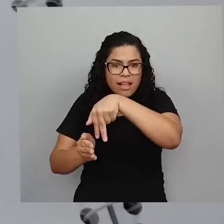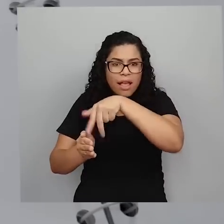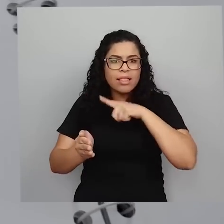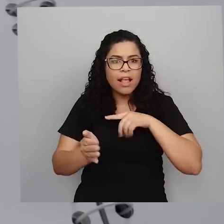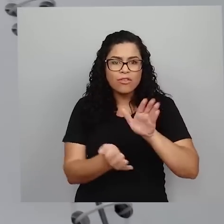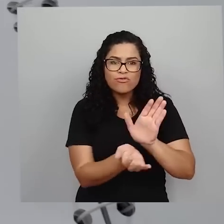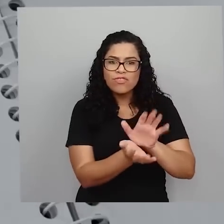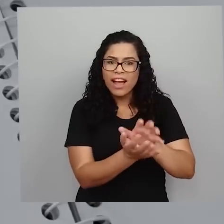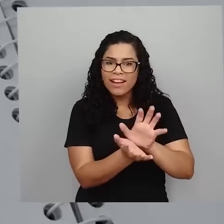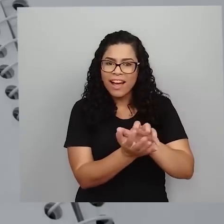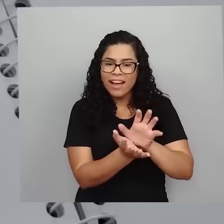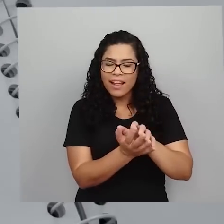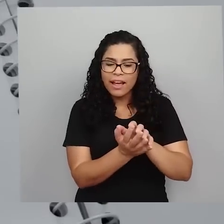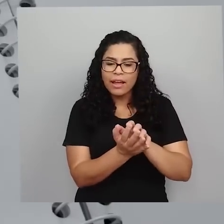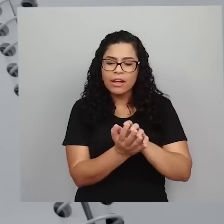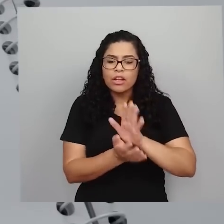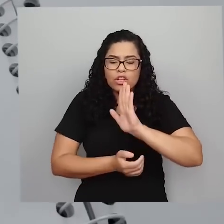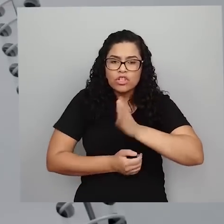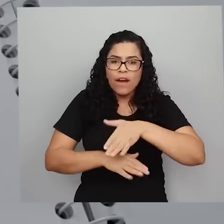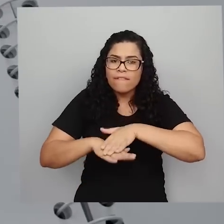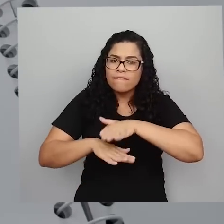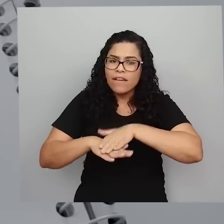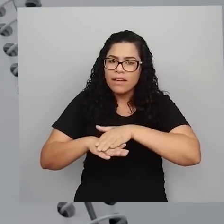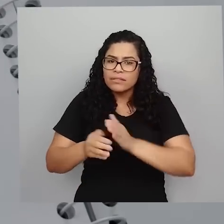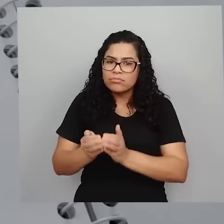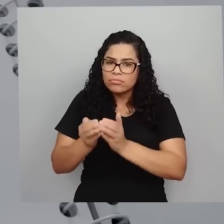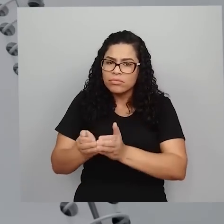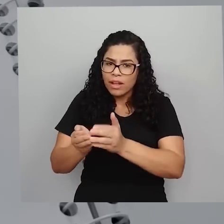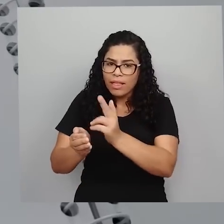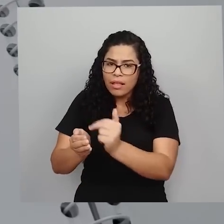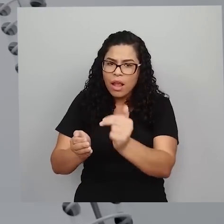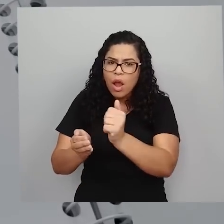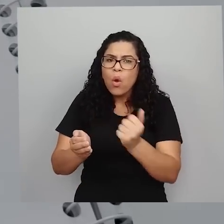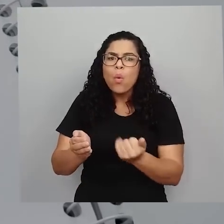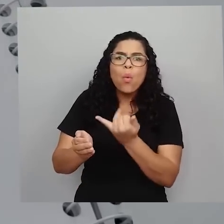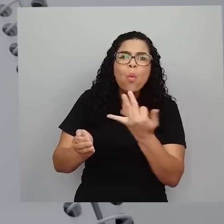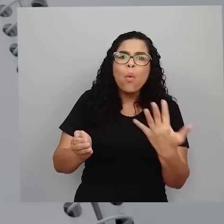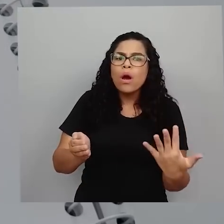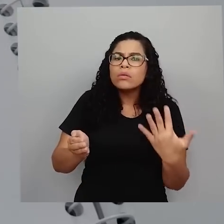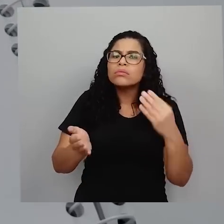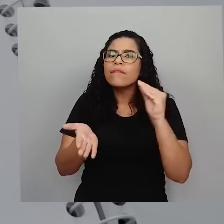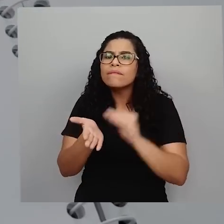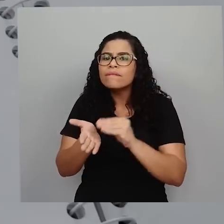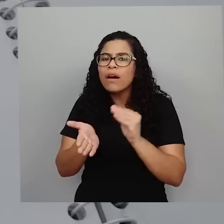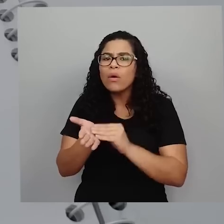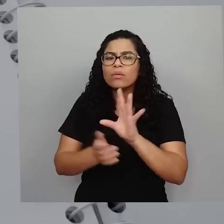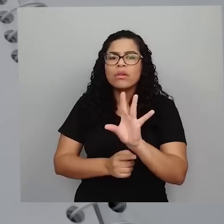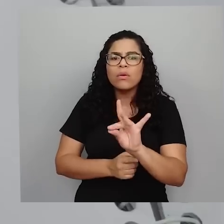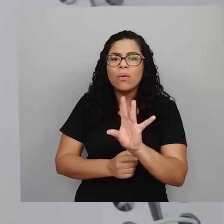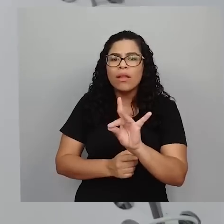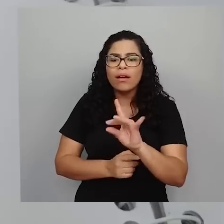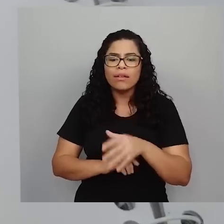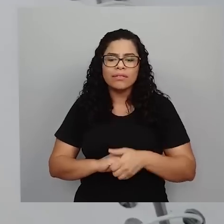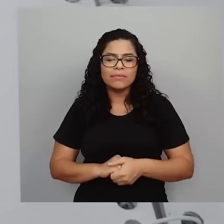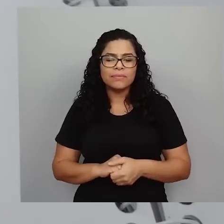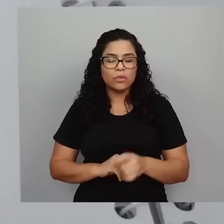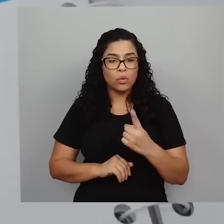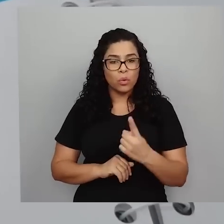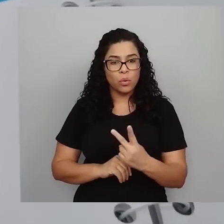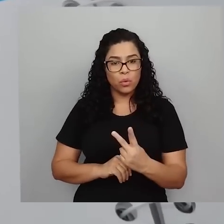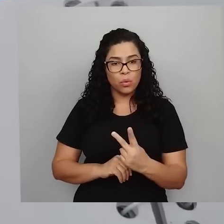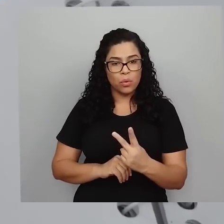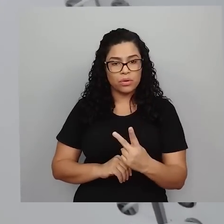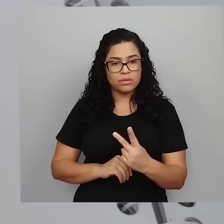um jacaré. Se você já fez um índiozinho no barco, quantos outros índiozinhos você vai ter que colar?